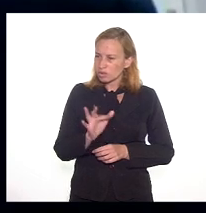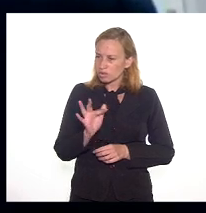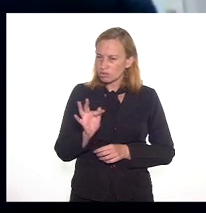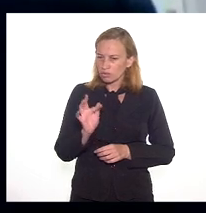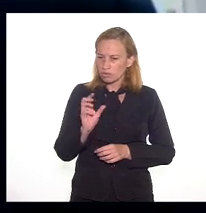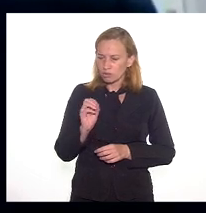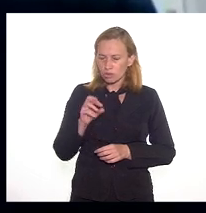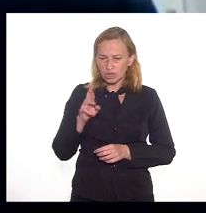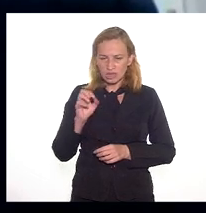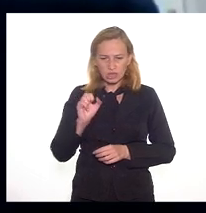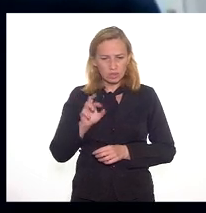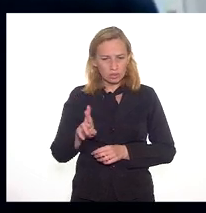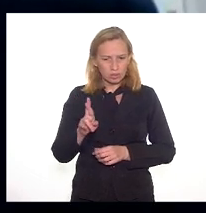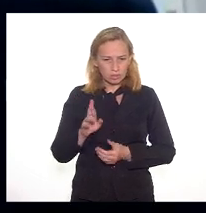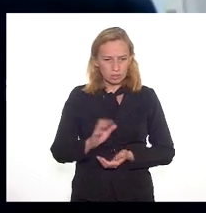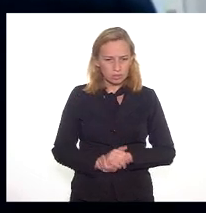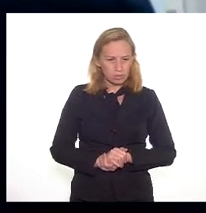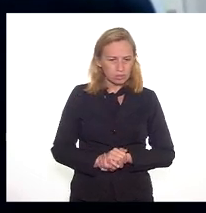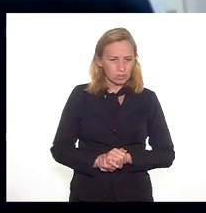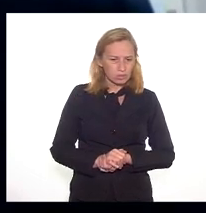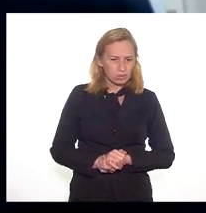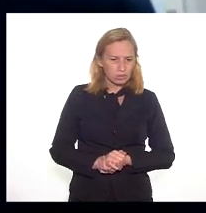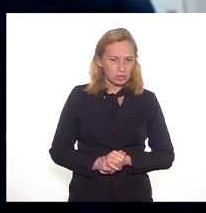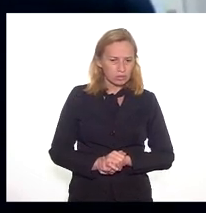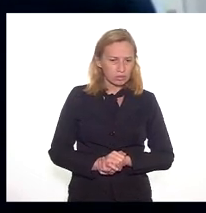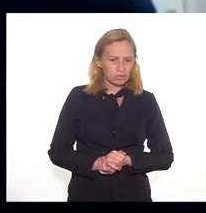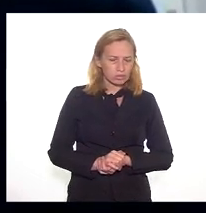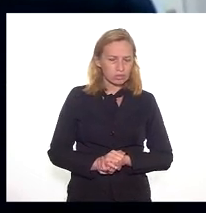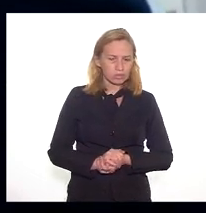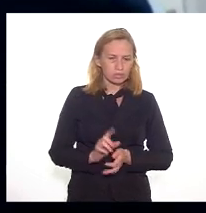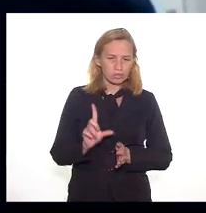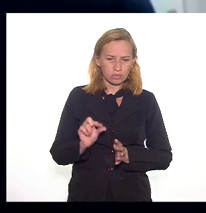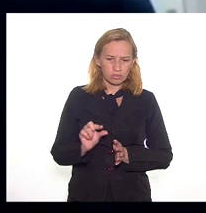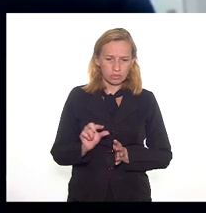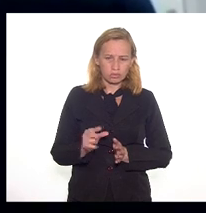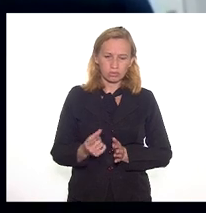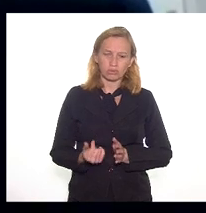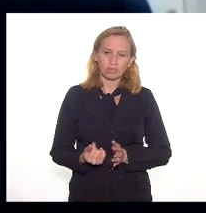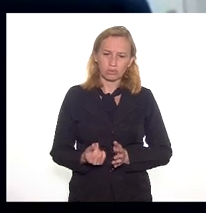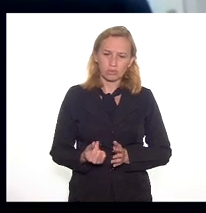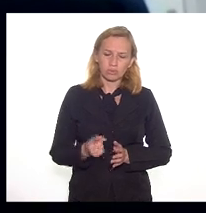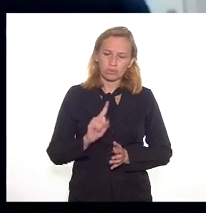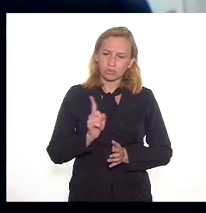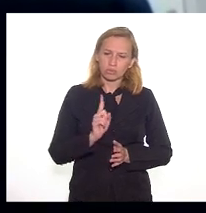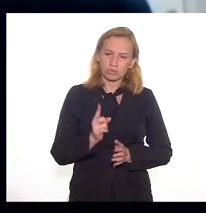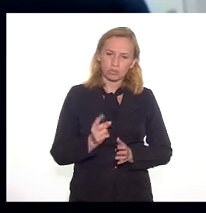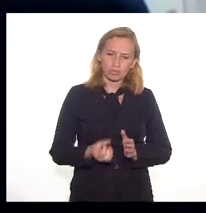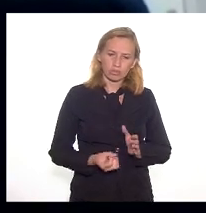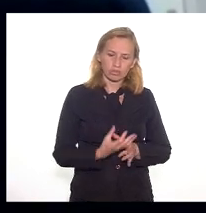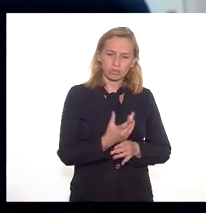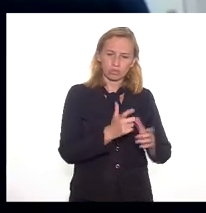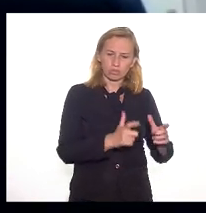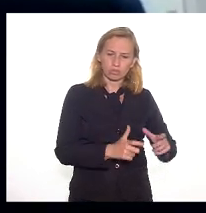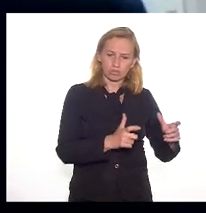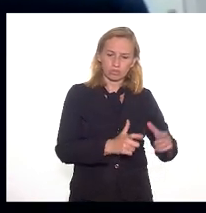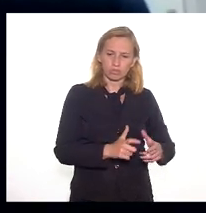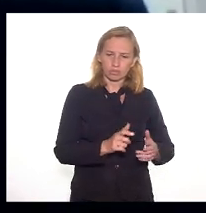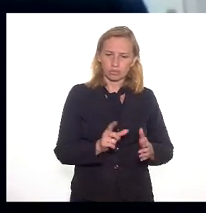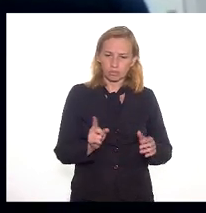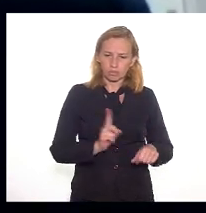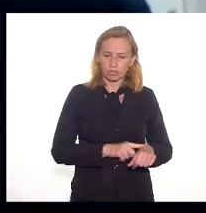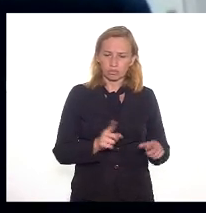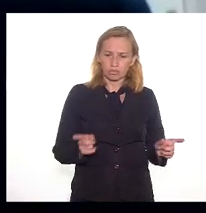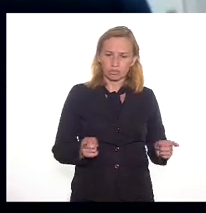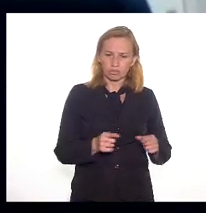acabam ou imputando isso no preço ou não realizando o conteúdo local e aguardando multa da Petrobras, sabe?